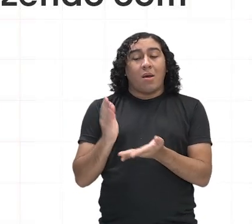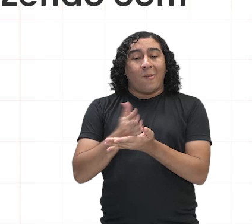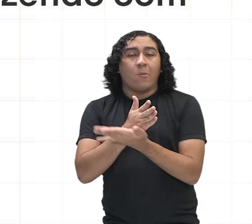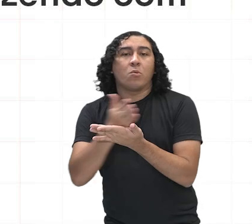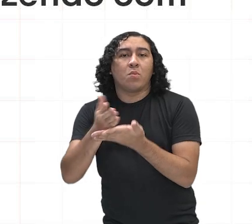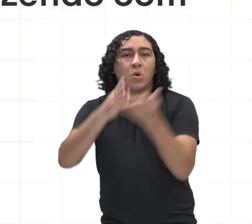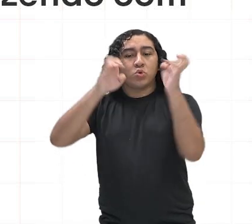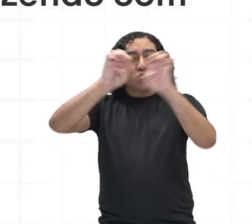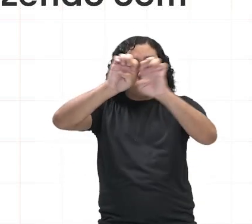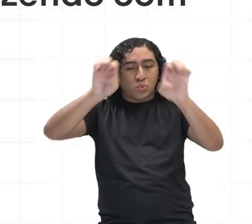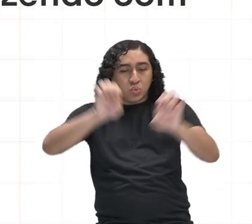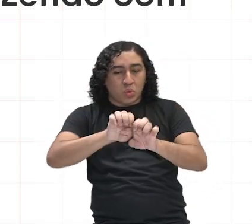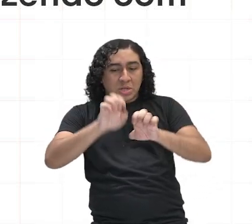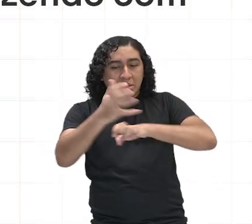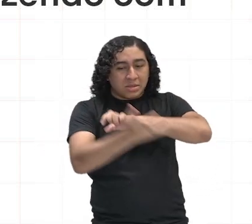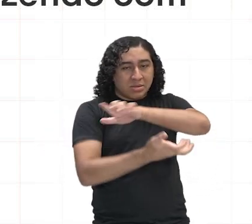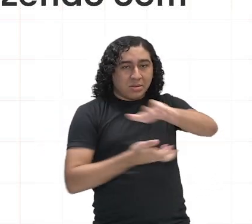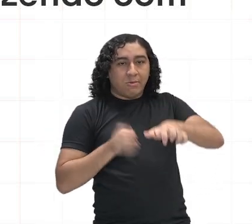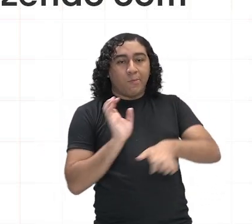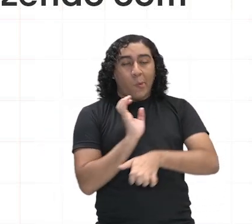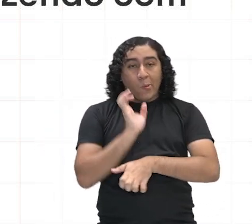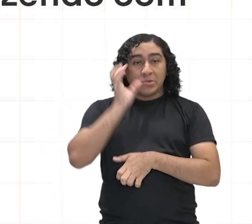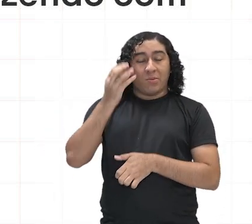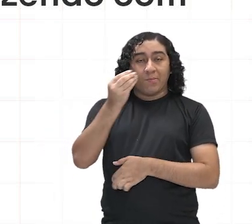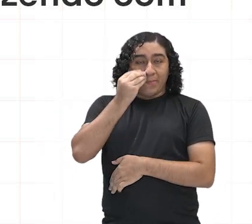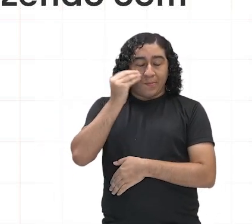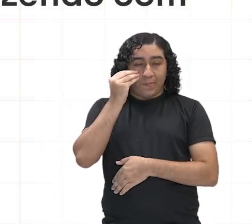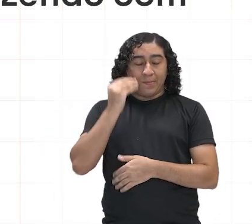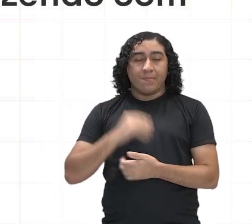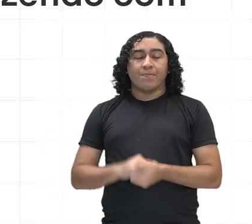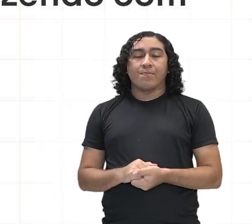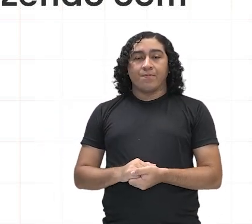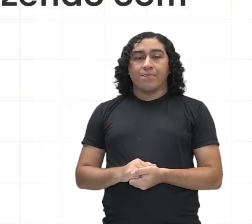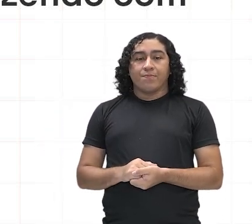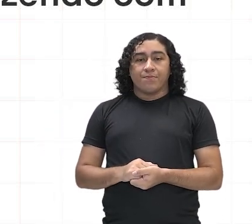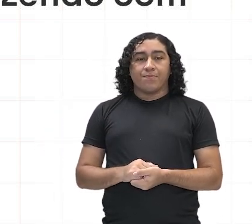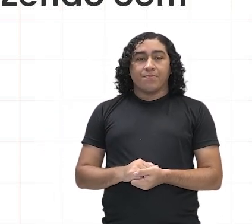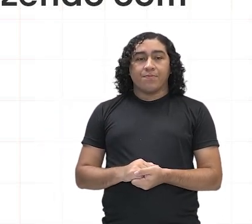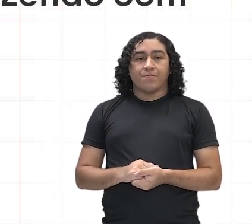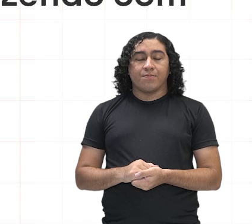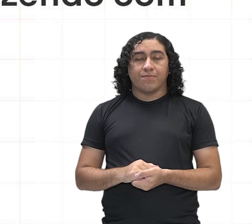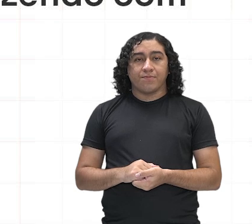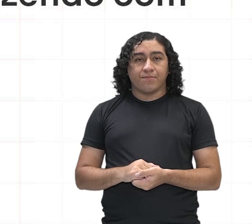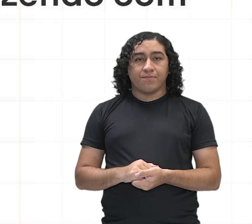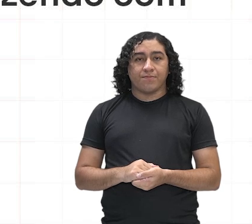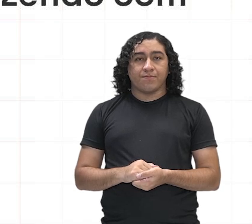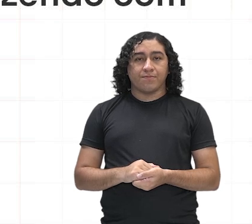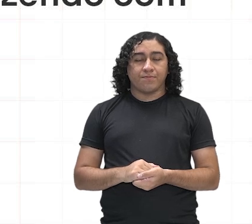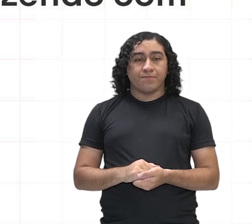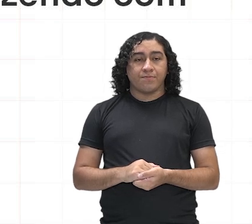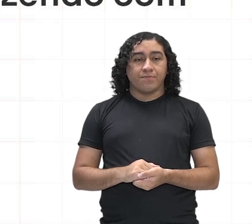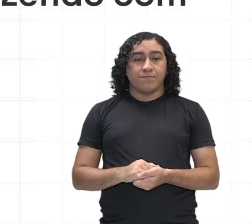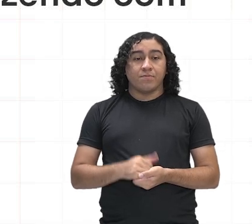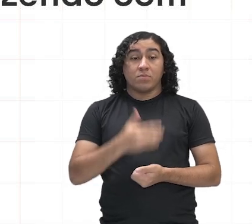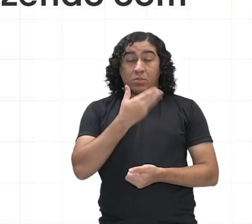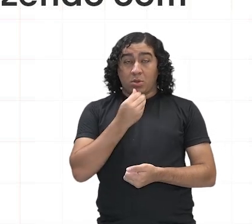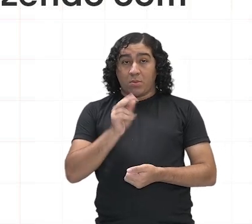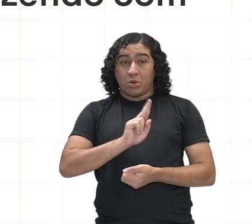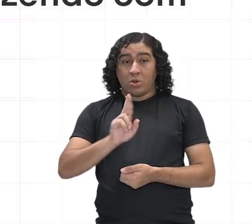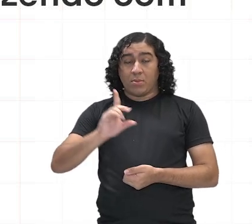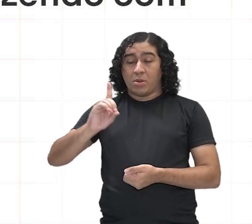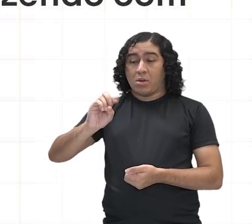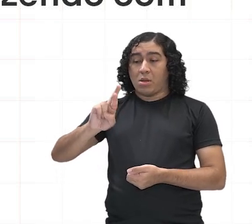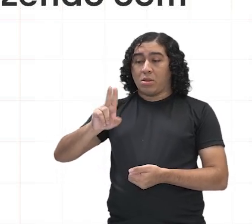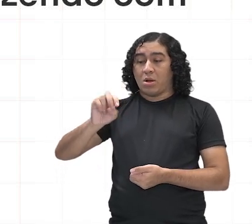aconteceram. Então, aqui eu trago para vocês alguns, né, reformistas, tá? Drácon, 621